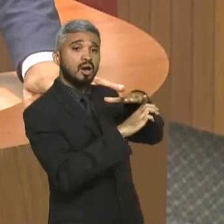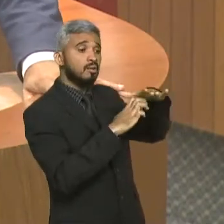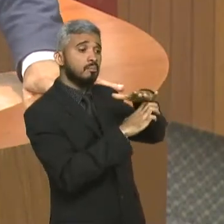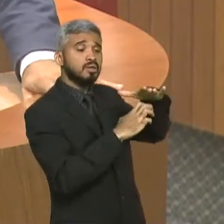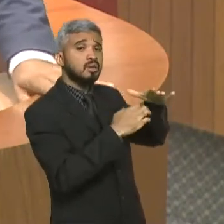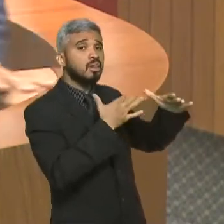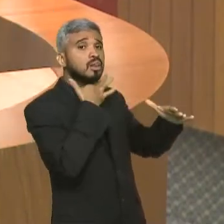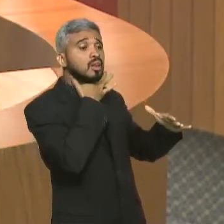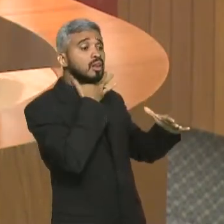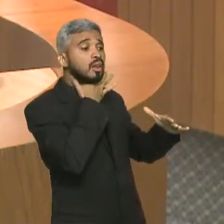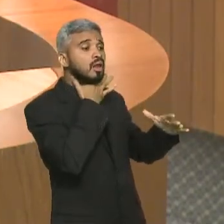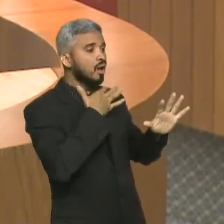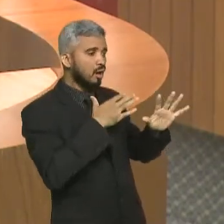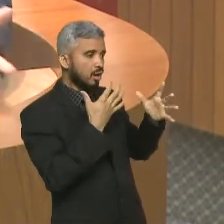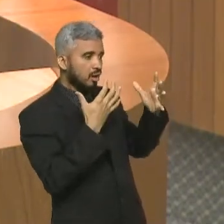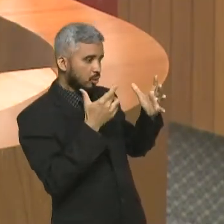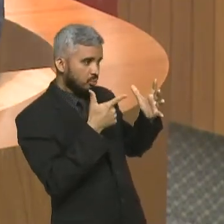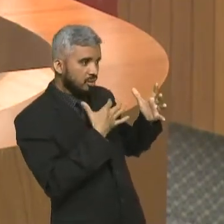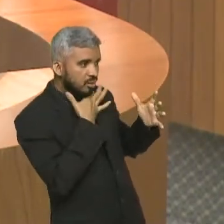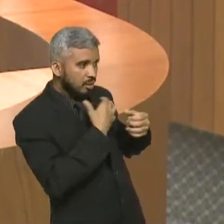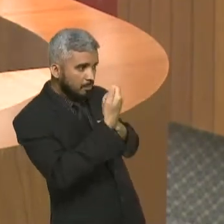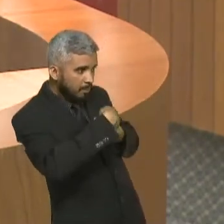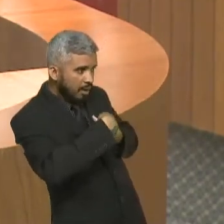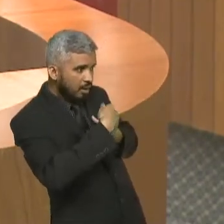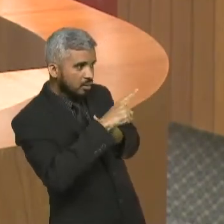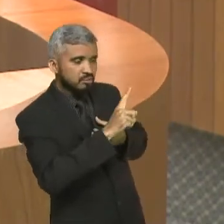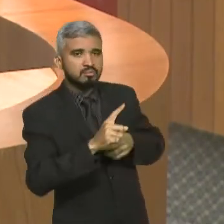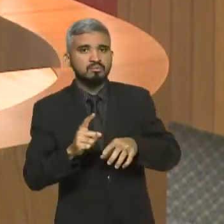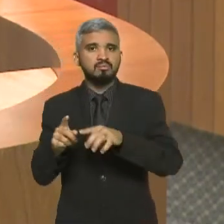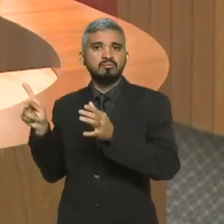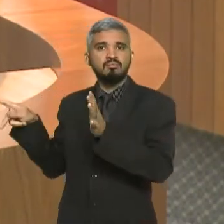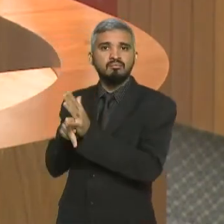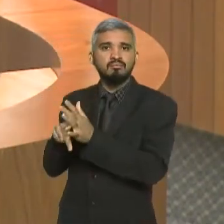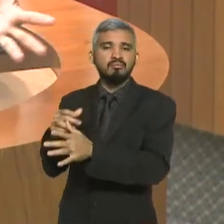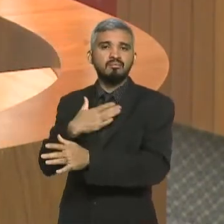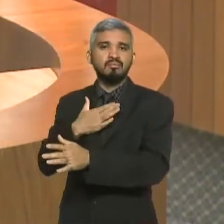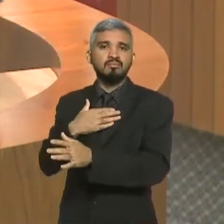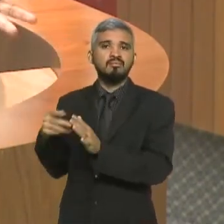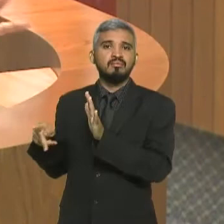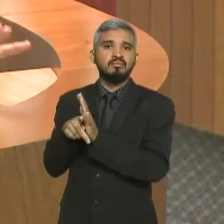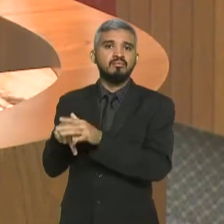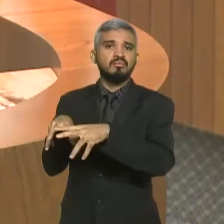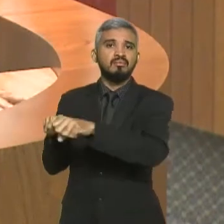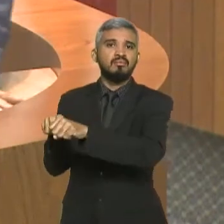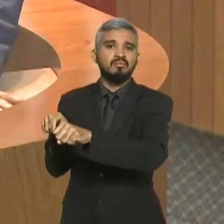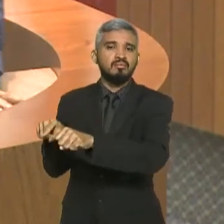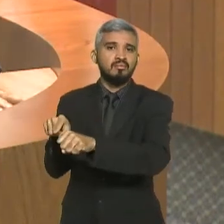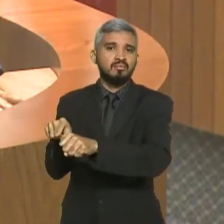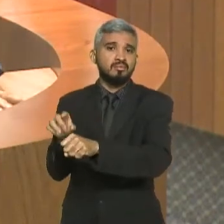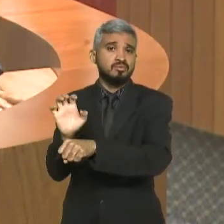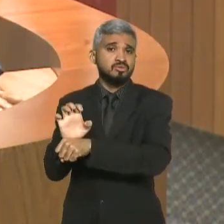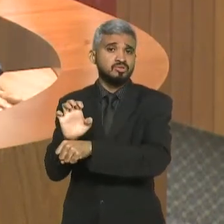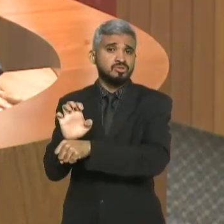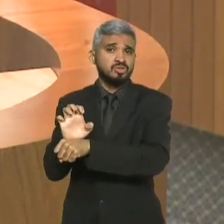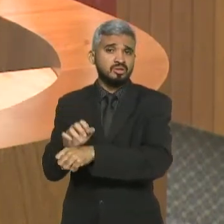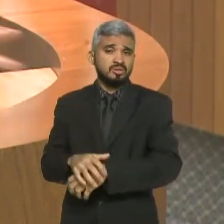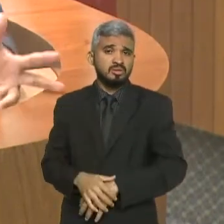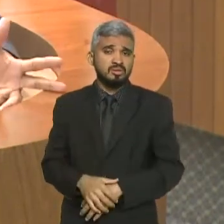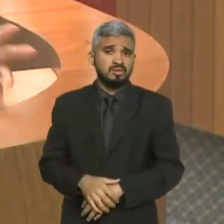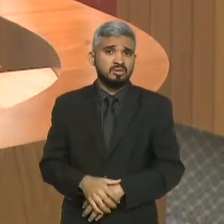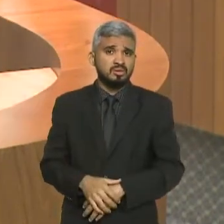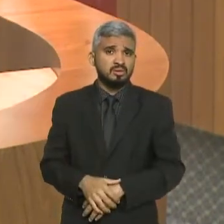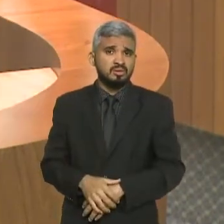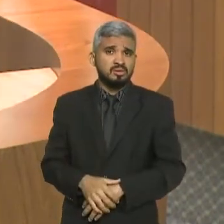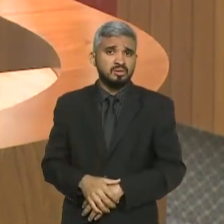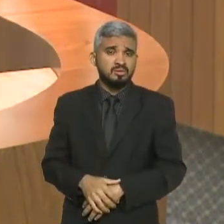da empresa. E o Estado vai fazer o quê? Se ele não vai fazer esse transporte para o resto da vida?